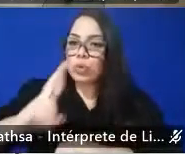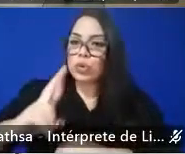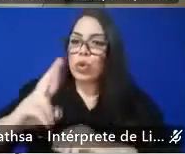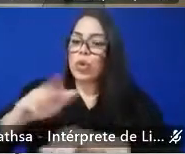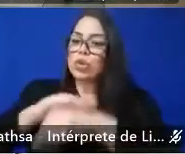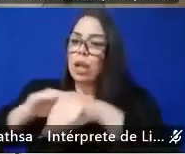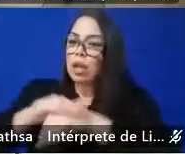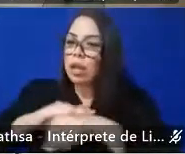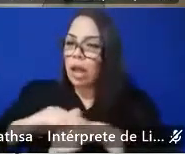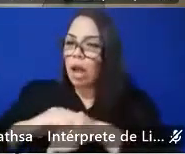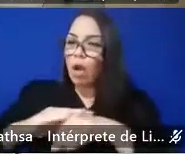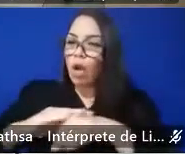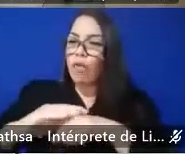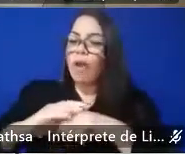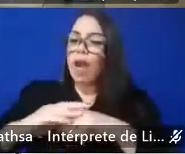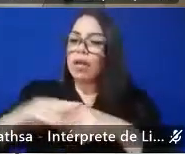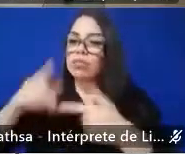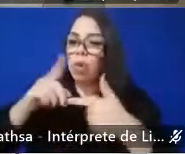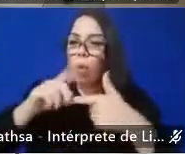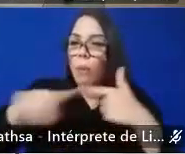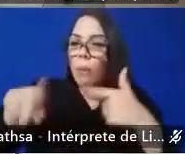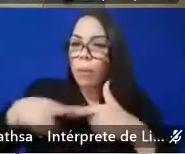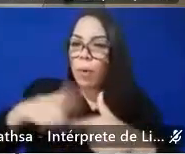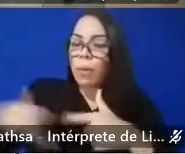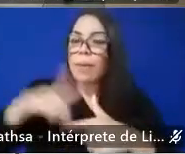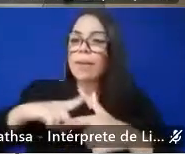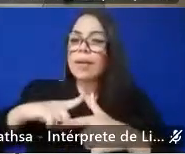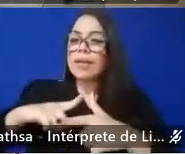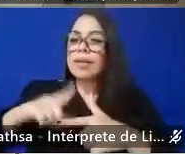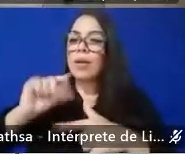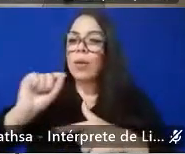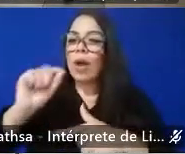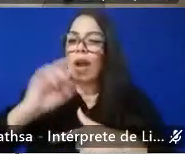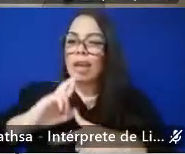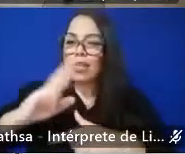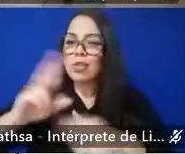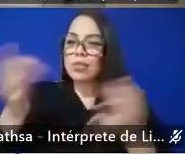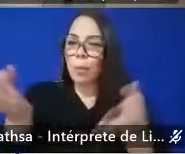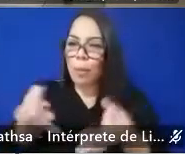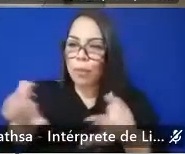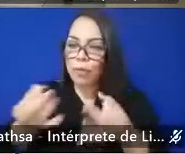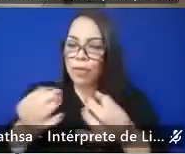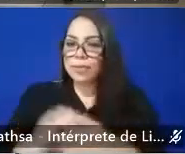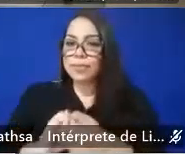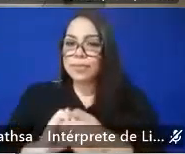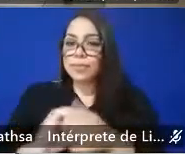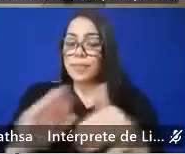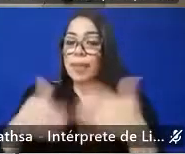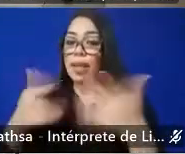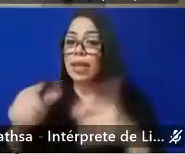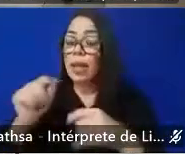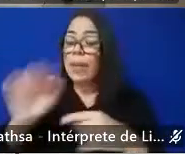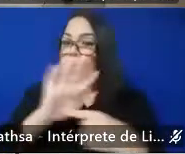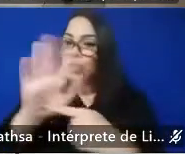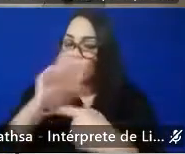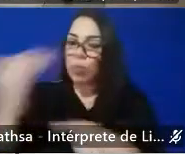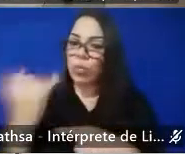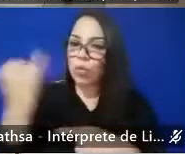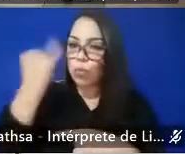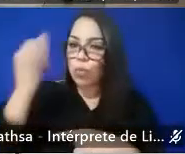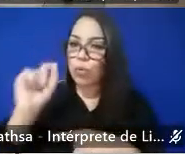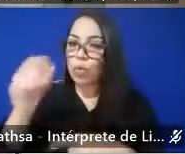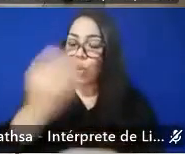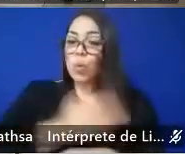de modo a obter a tão desejada resolutividade para isso mostra-se fundamental que o colega seja